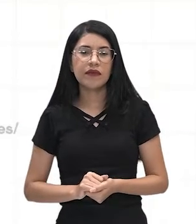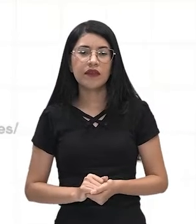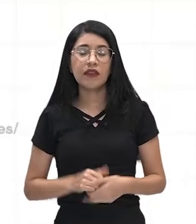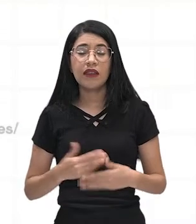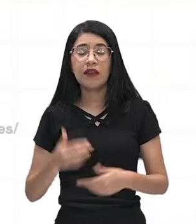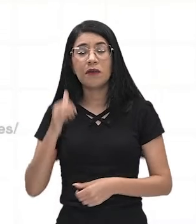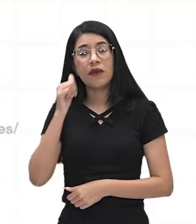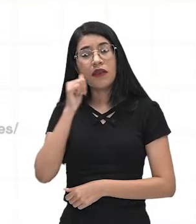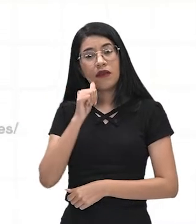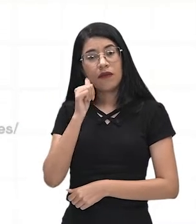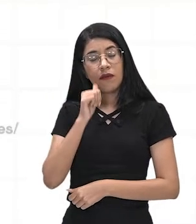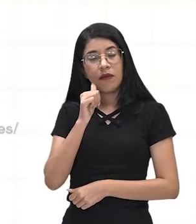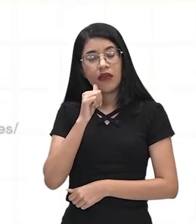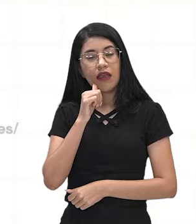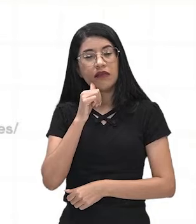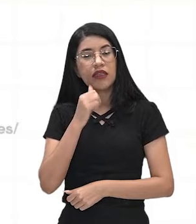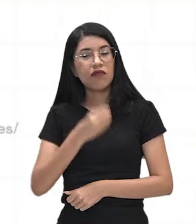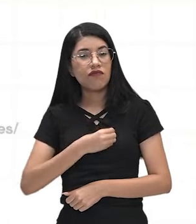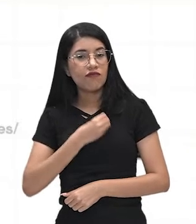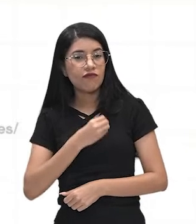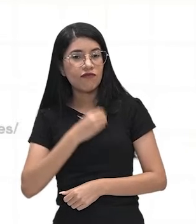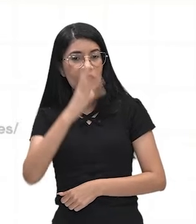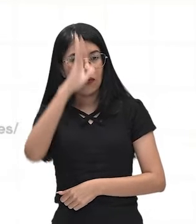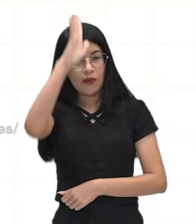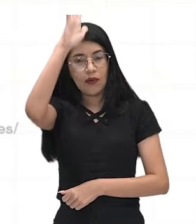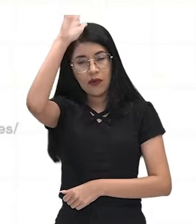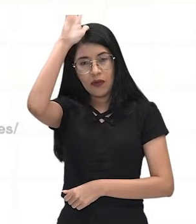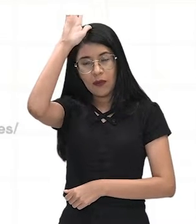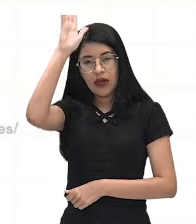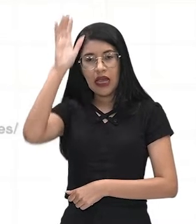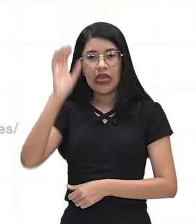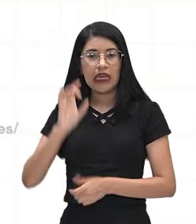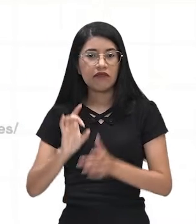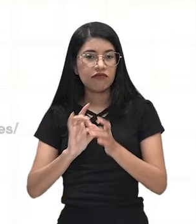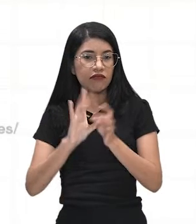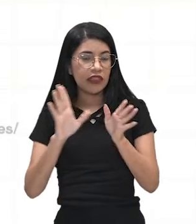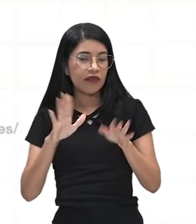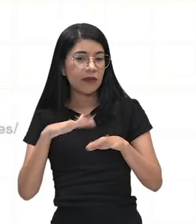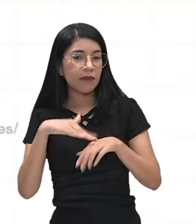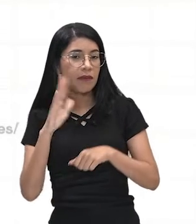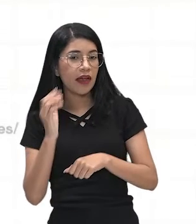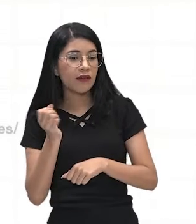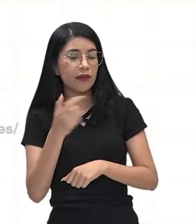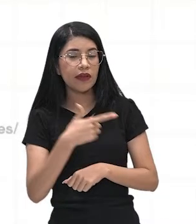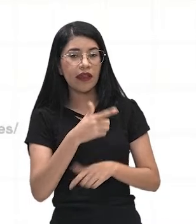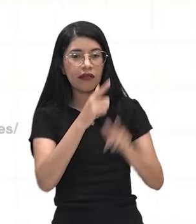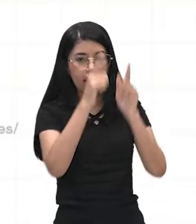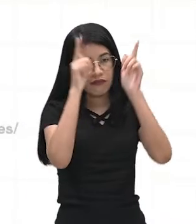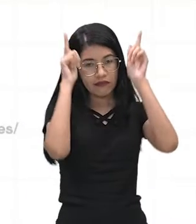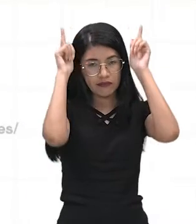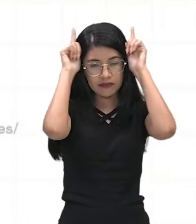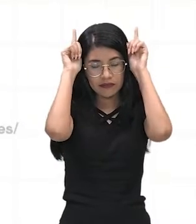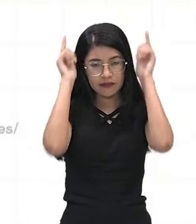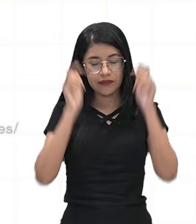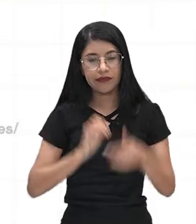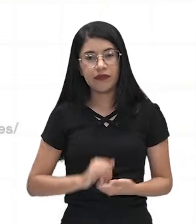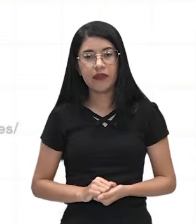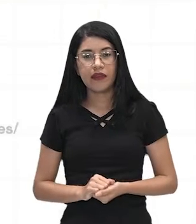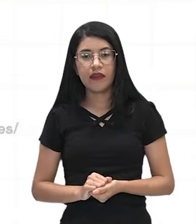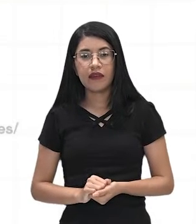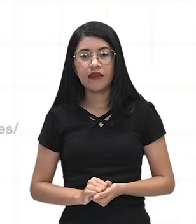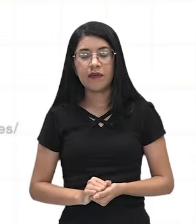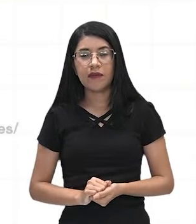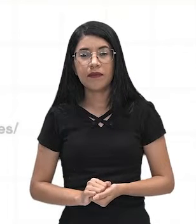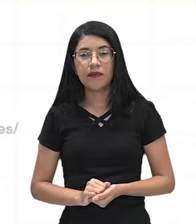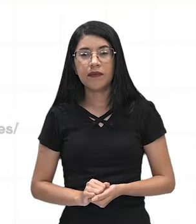Roma tinham um pouco mais de liberdade do que na Grécia. Isso mesmo, a gente